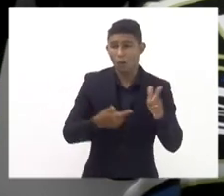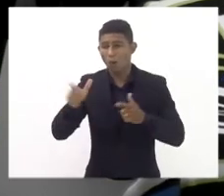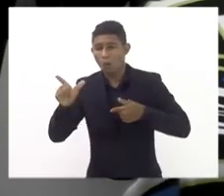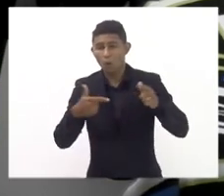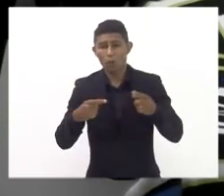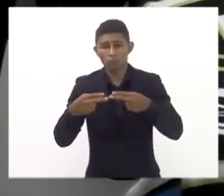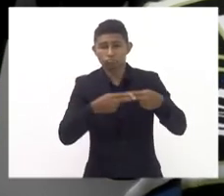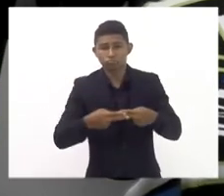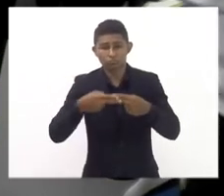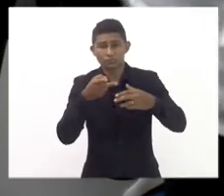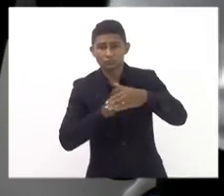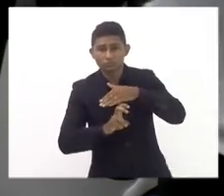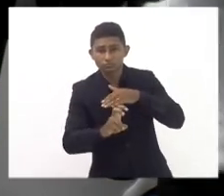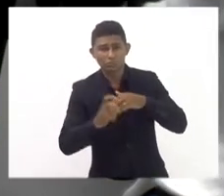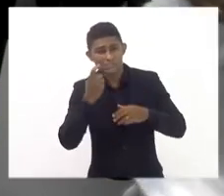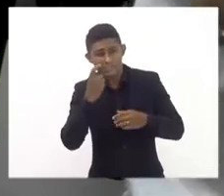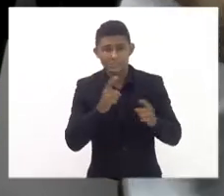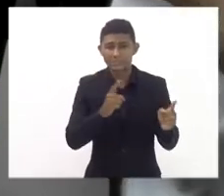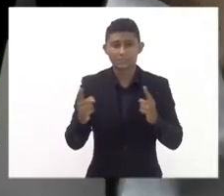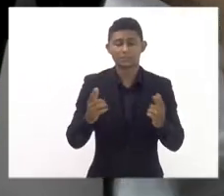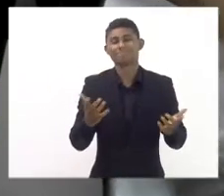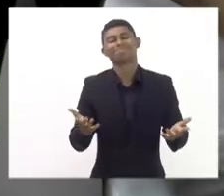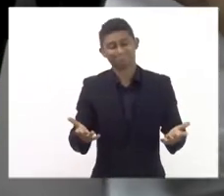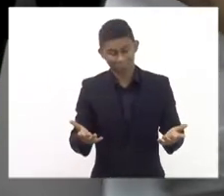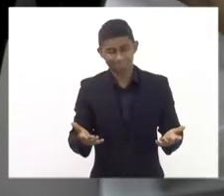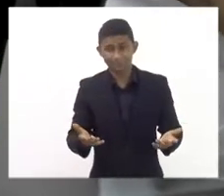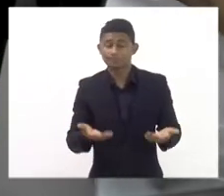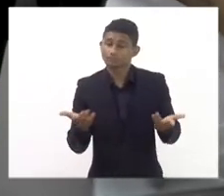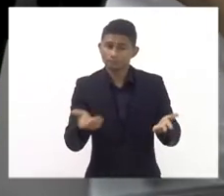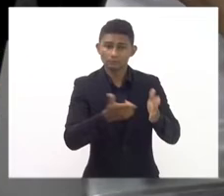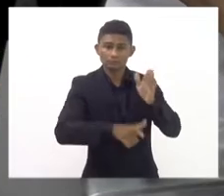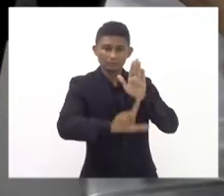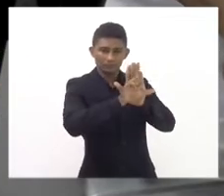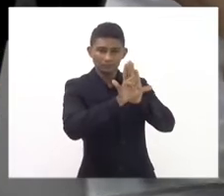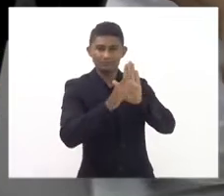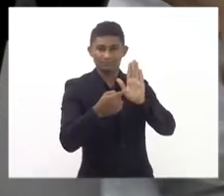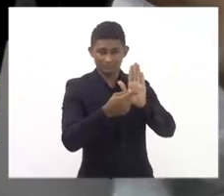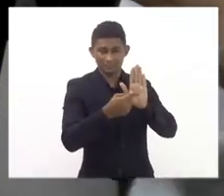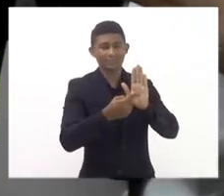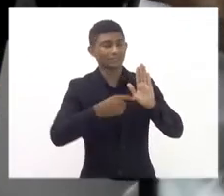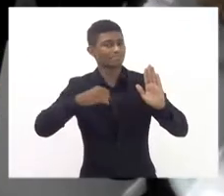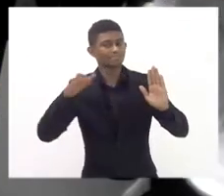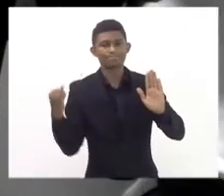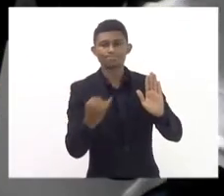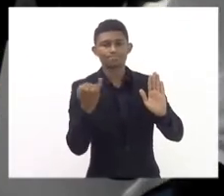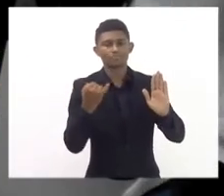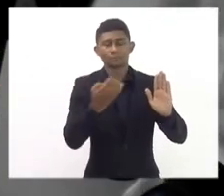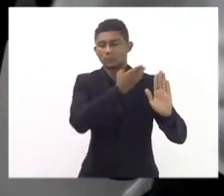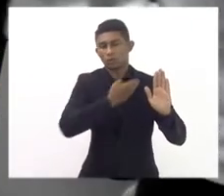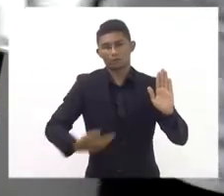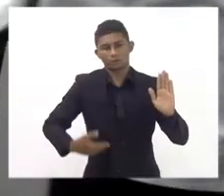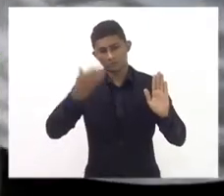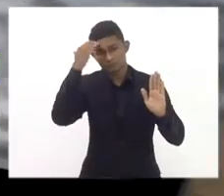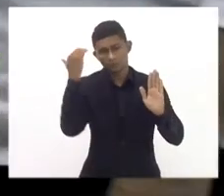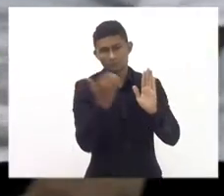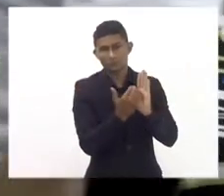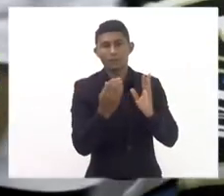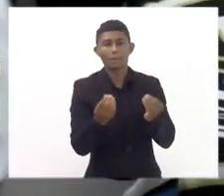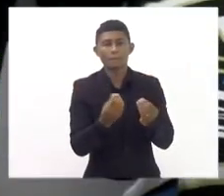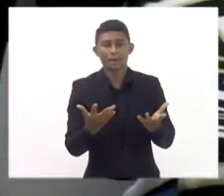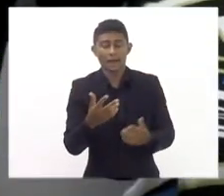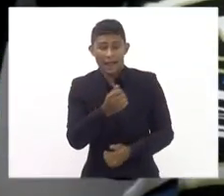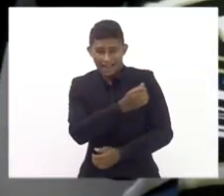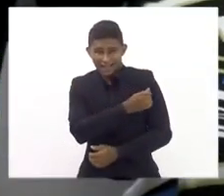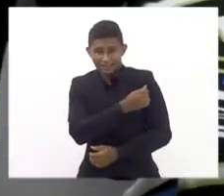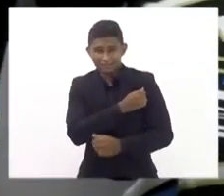conseguir chegar em casa. Então, dito isso, a aplicação da lei aqui em debate é fundamental para evitar mais trancamentos e evasões